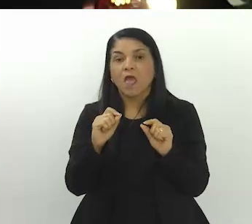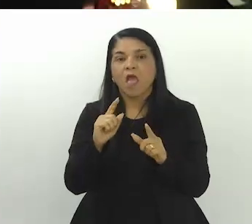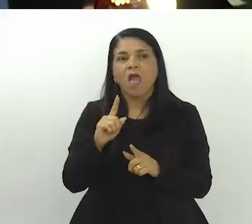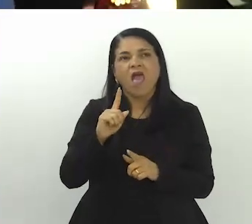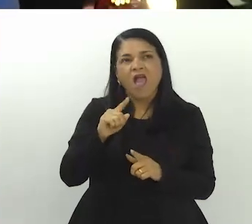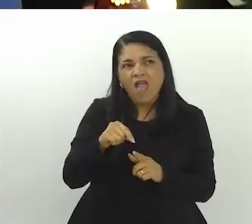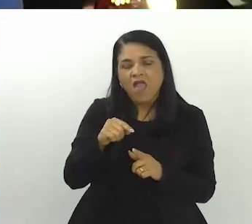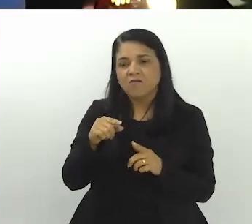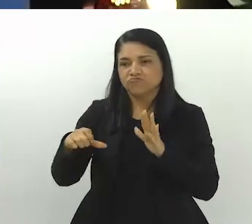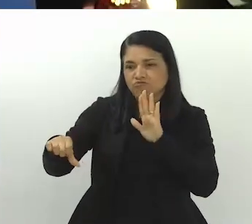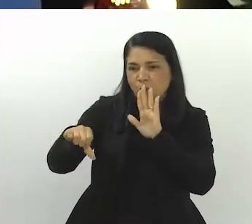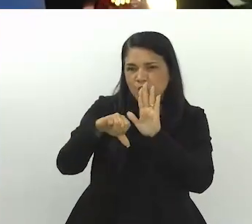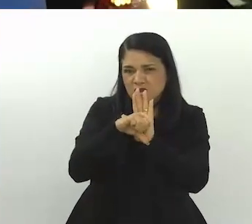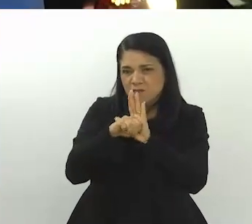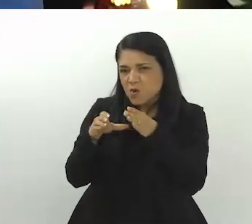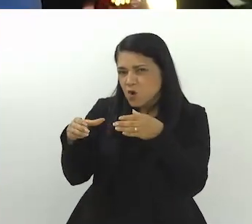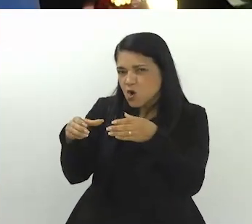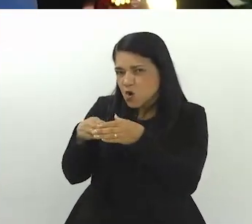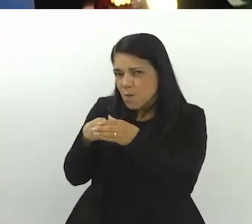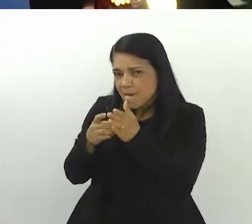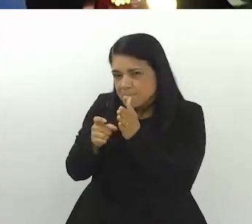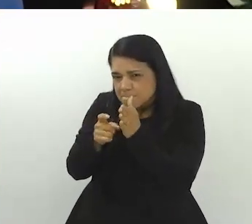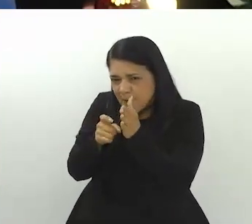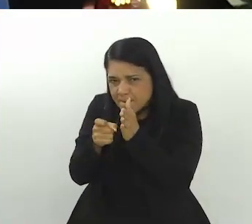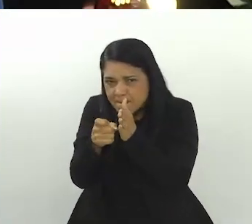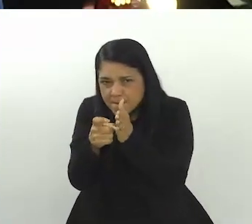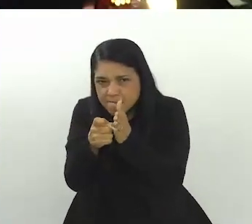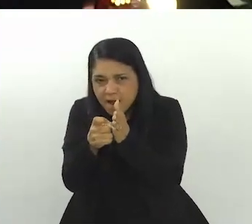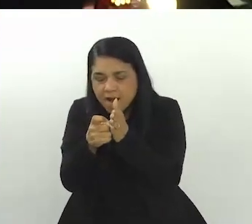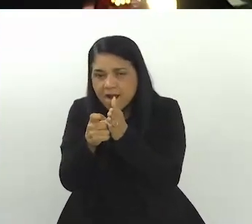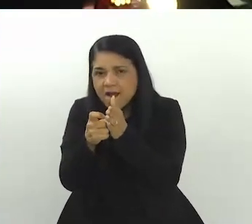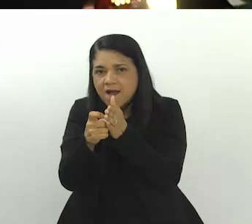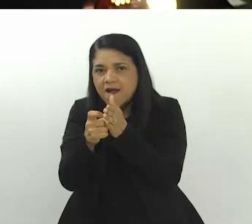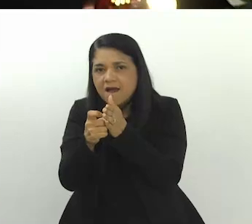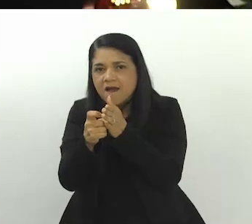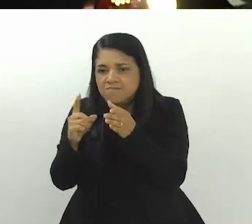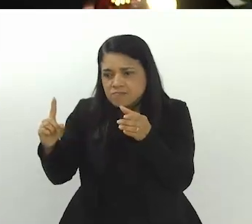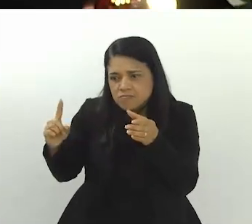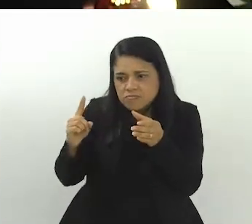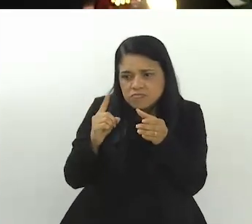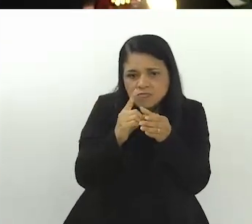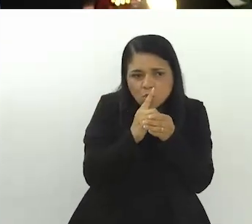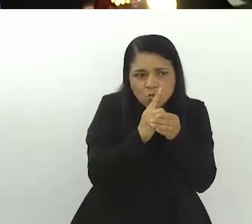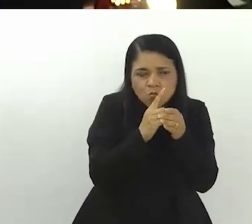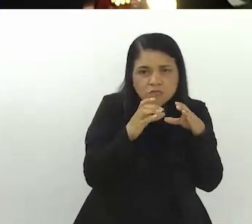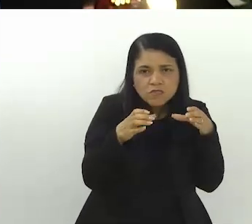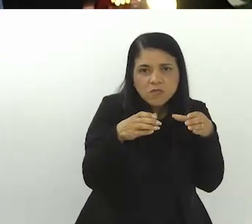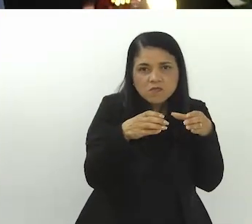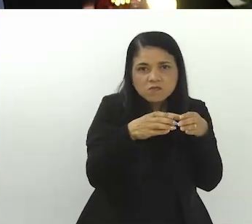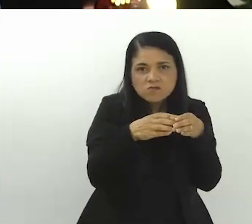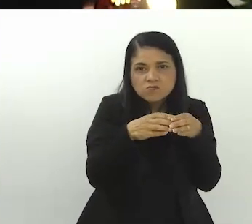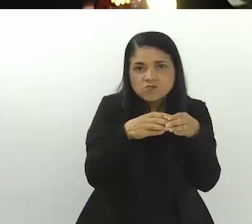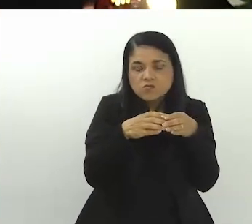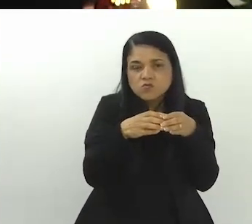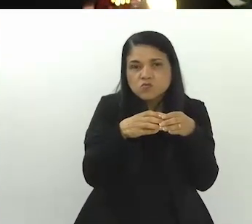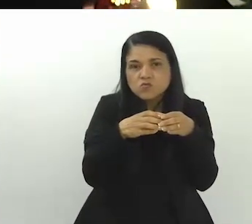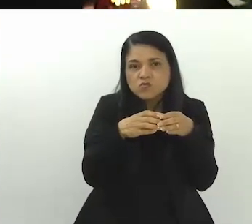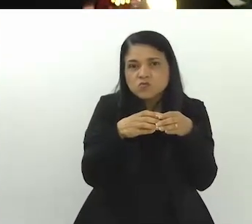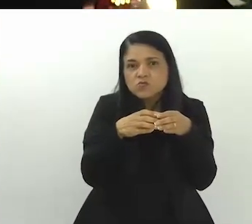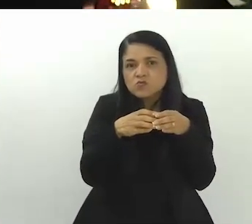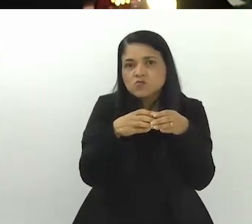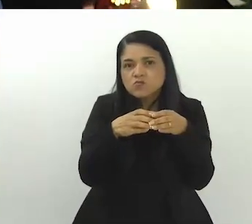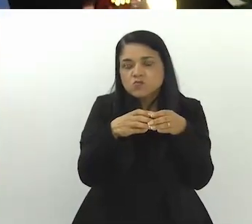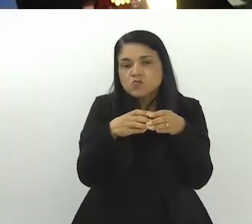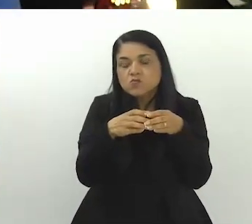do crime organizado nas, entre aspas, torcidas que eu chamo de facções organizadas, passaram a